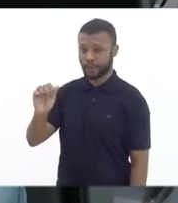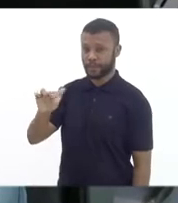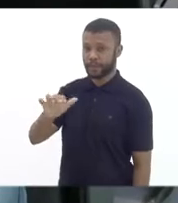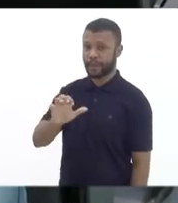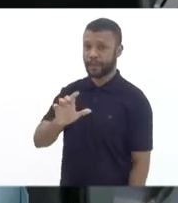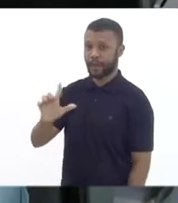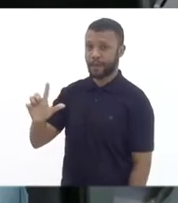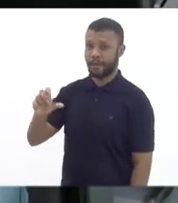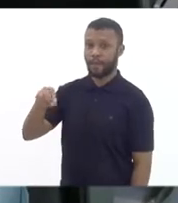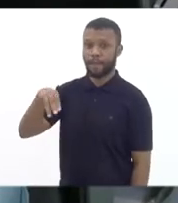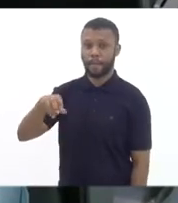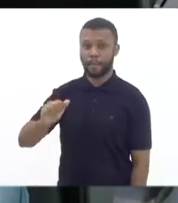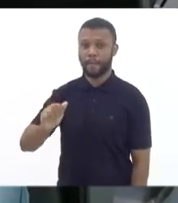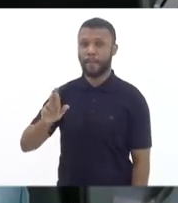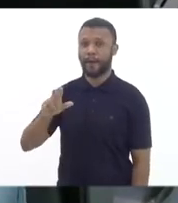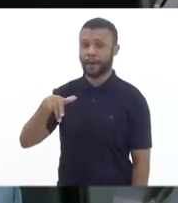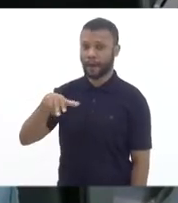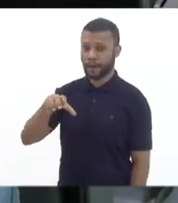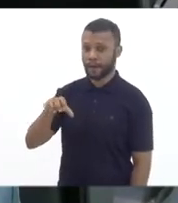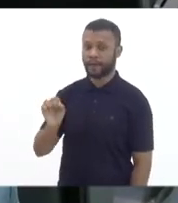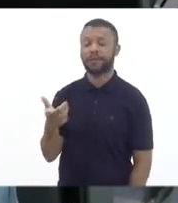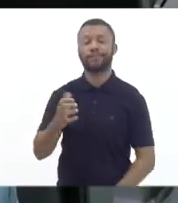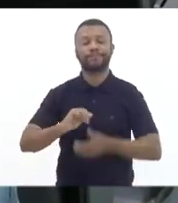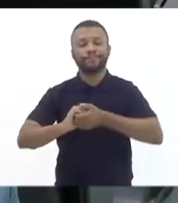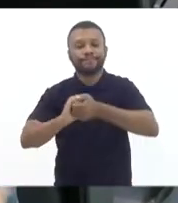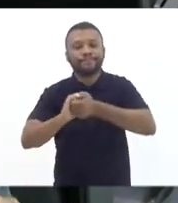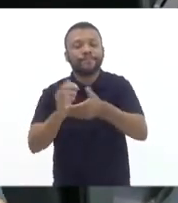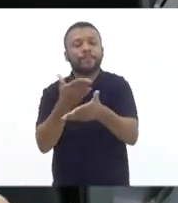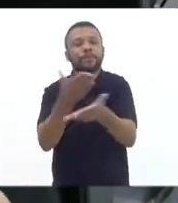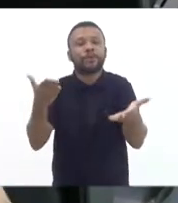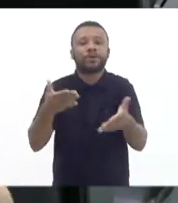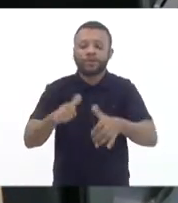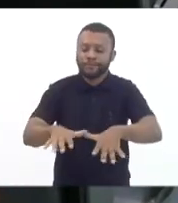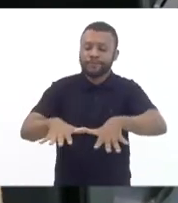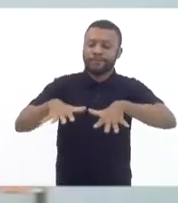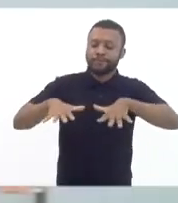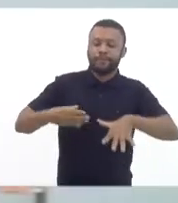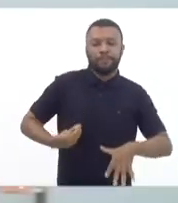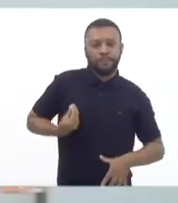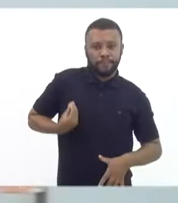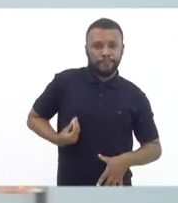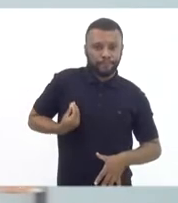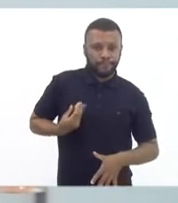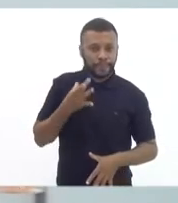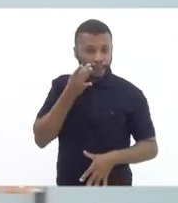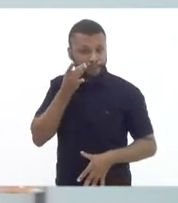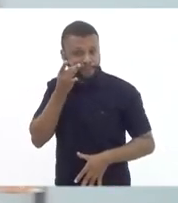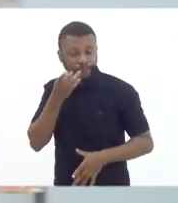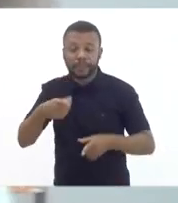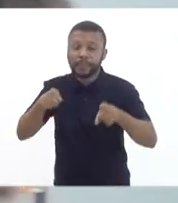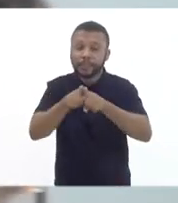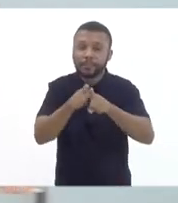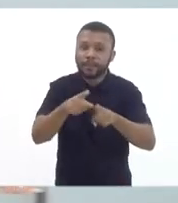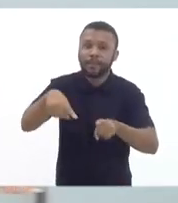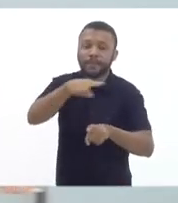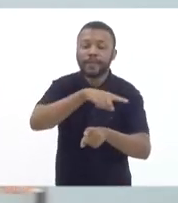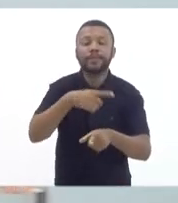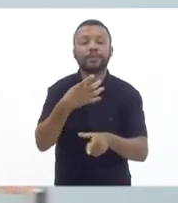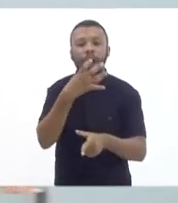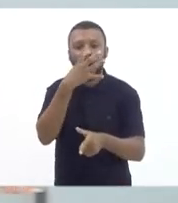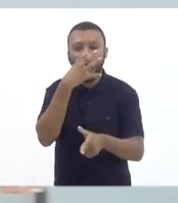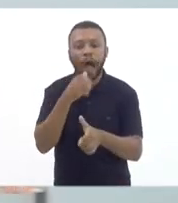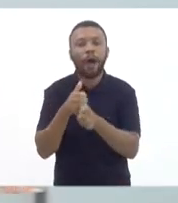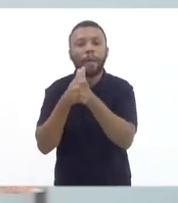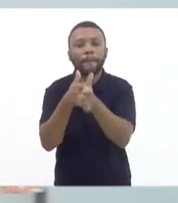Saudar a todos que estão aqui presencialmente e também que nos acompanham